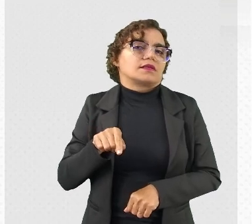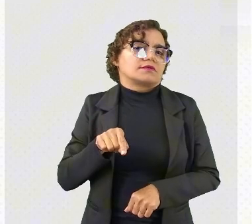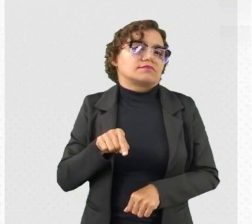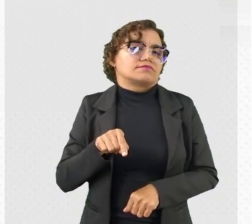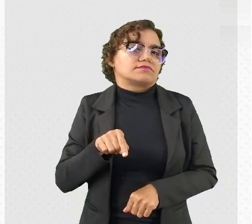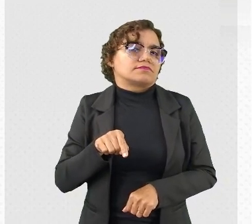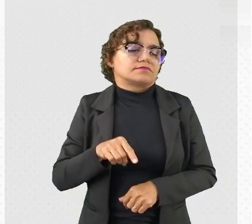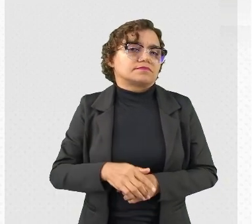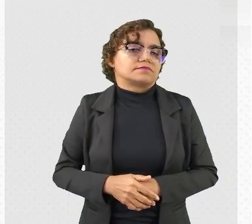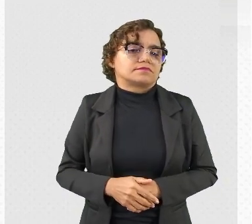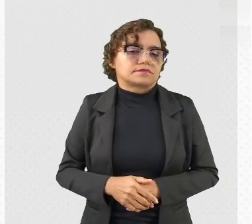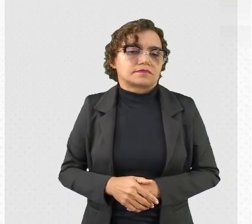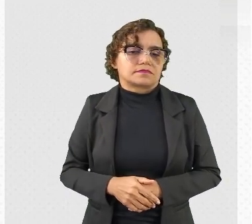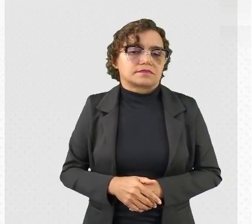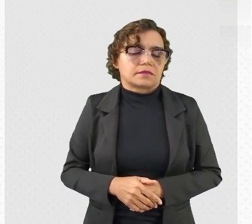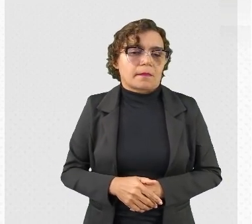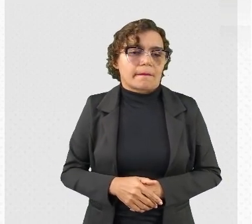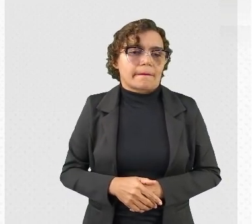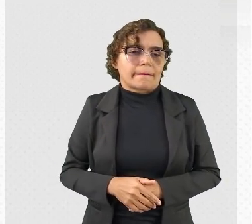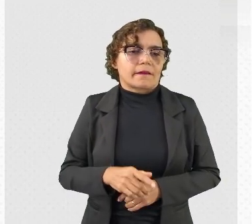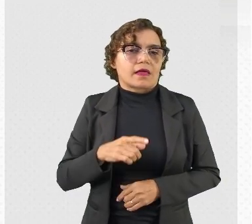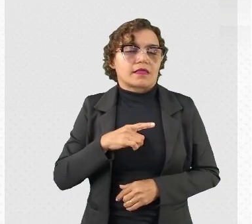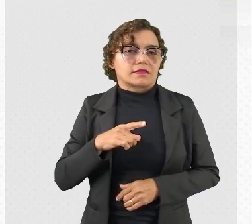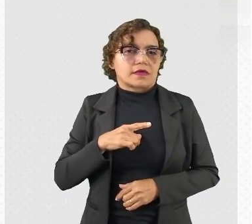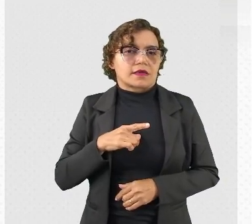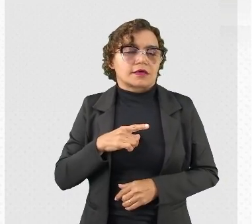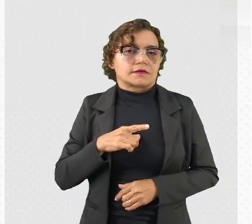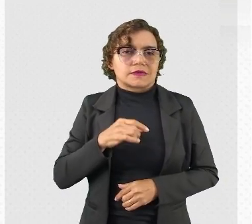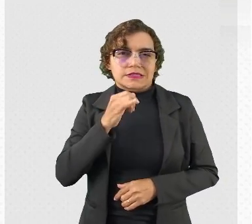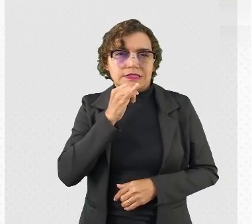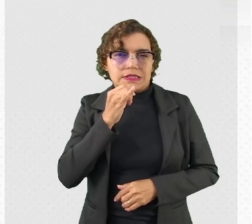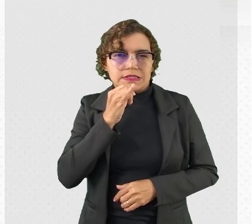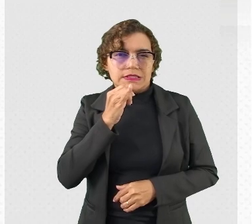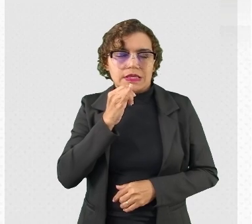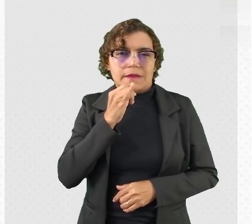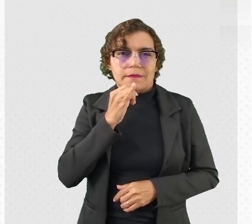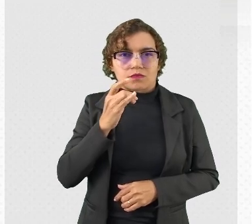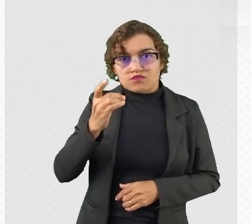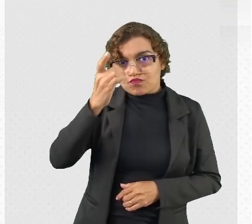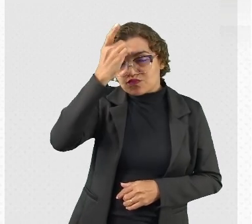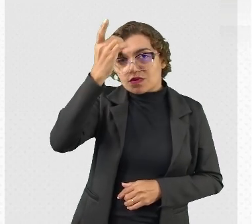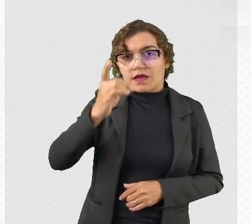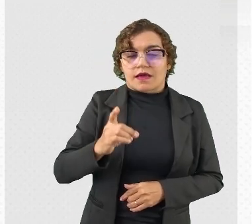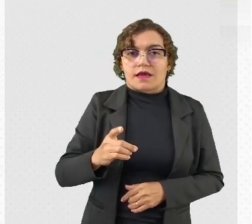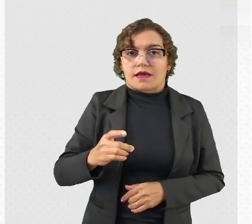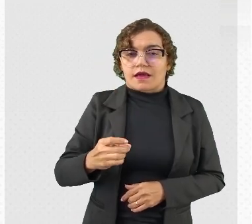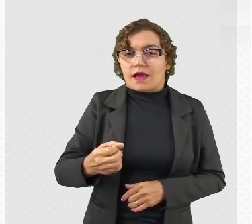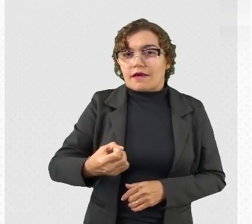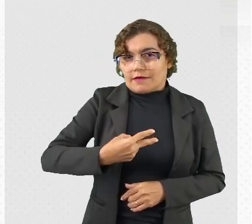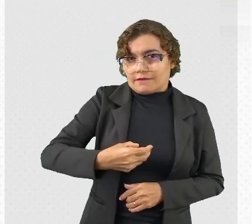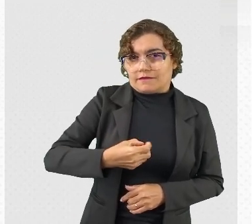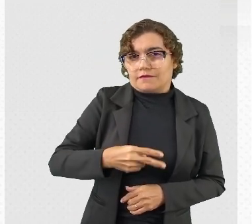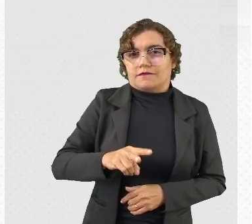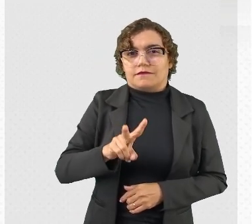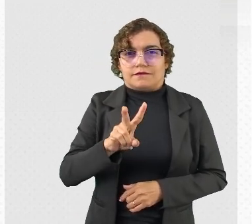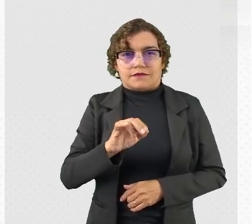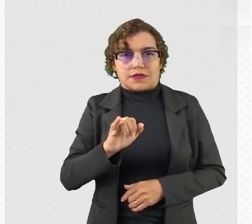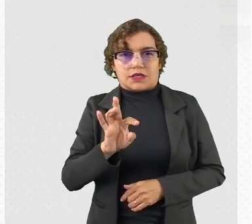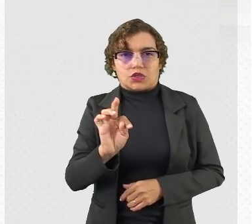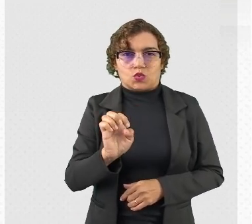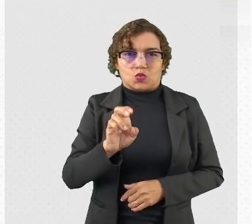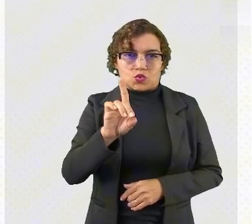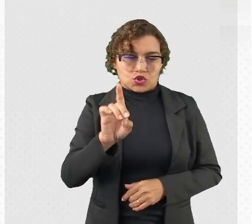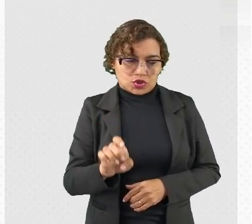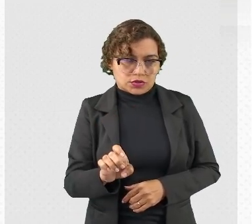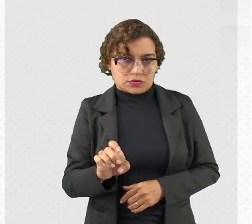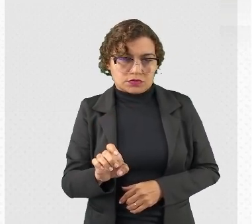ele possui uma virtude, né, que ele vai se utilizar do termo aqui, virtude. Então, o que é a virtude do governante